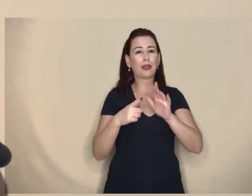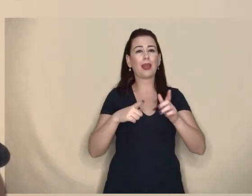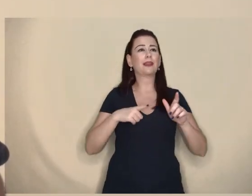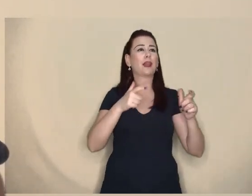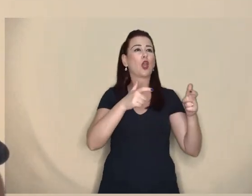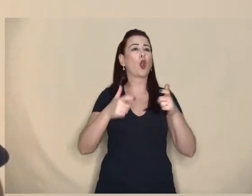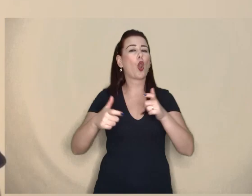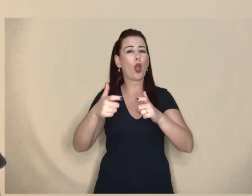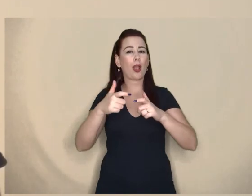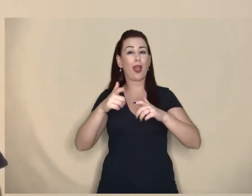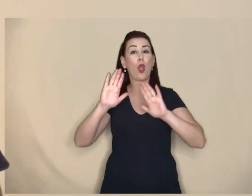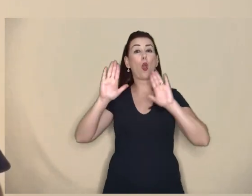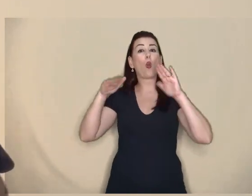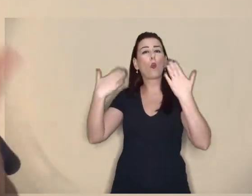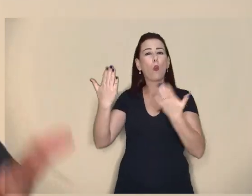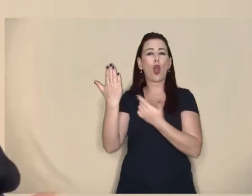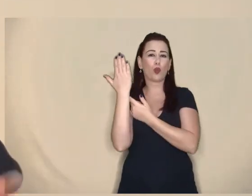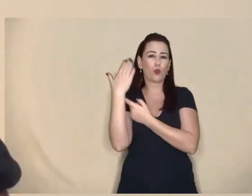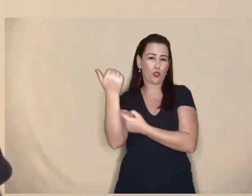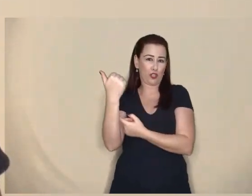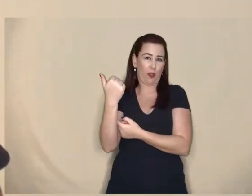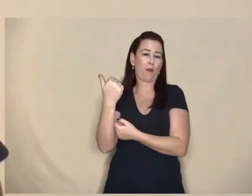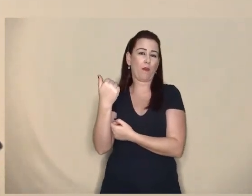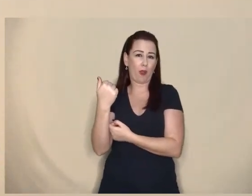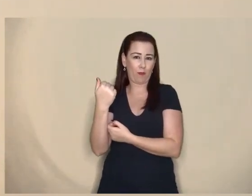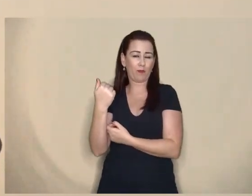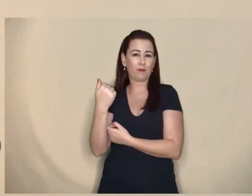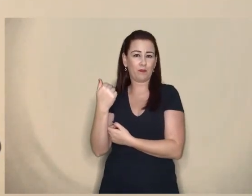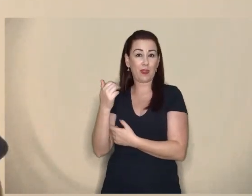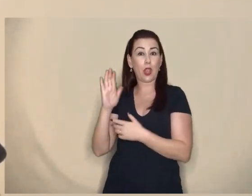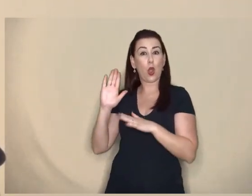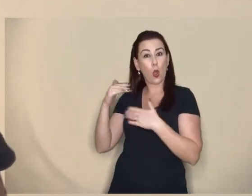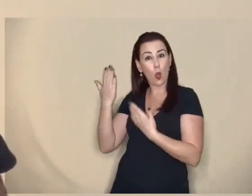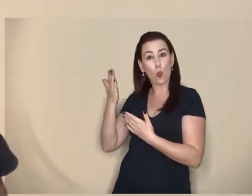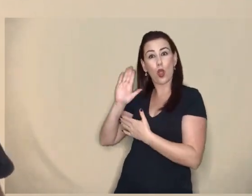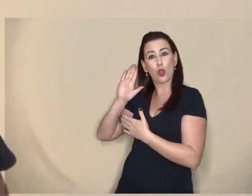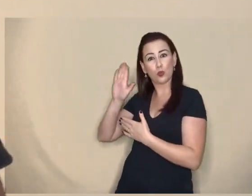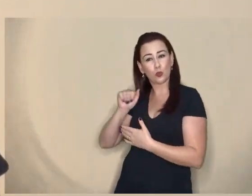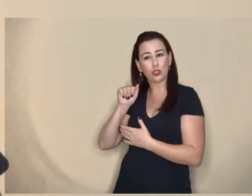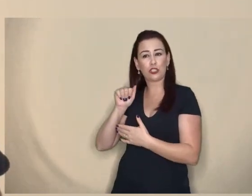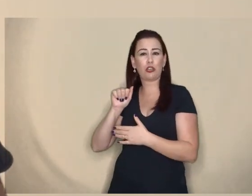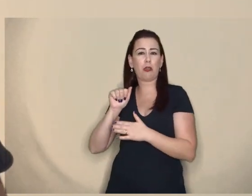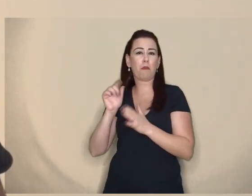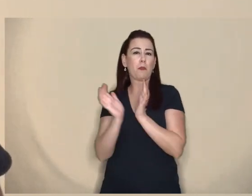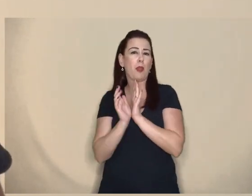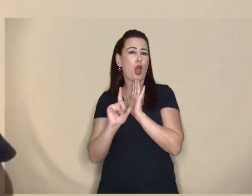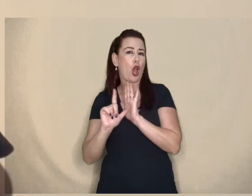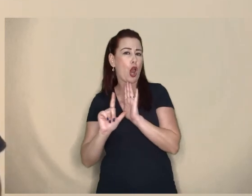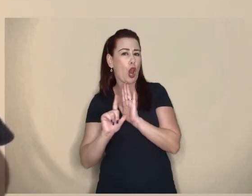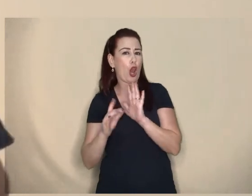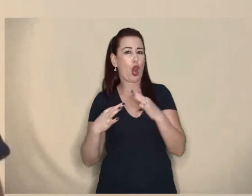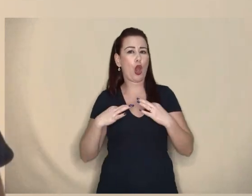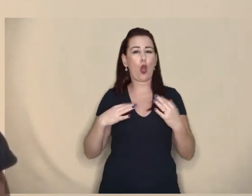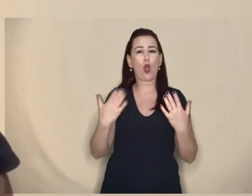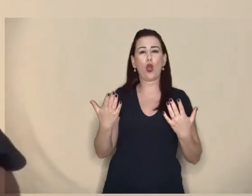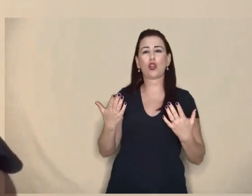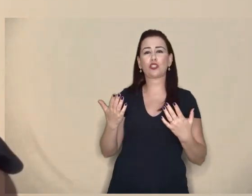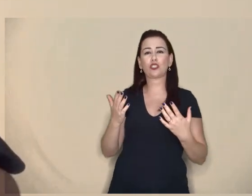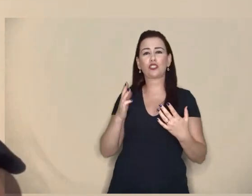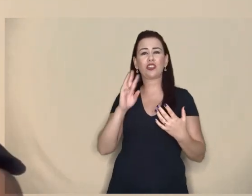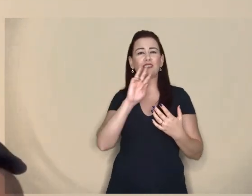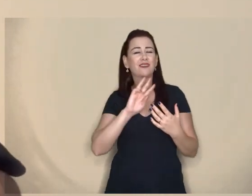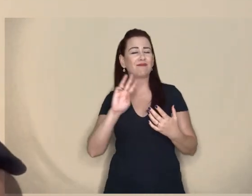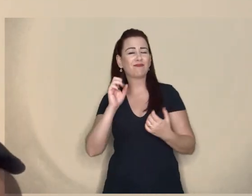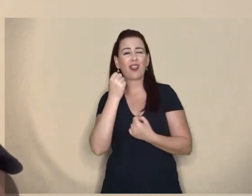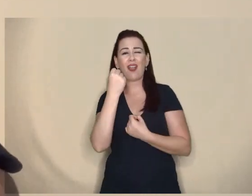uma loja, um ensaio, raramente eu vejo outras pessoas negras. Só quando